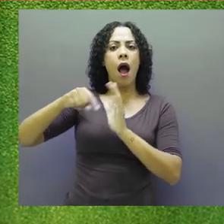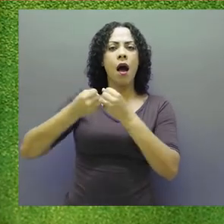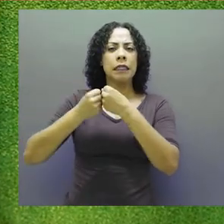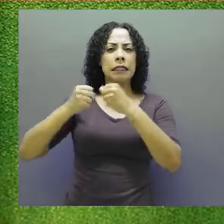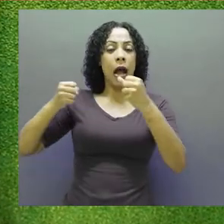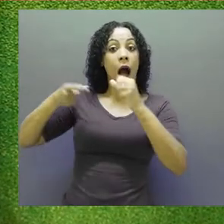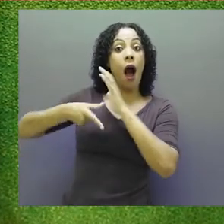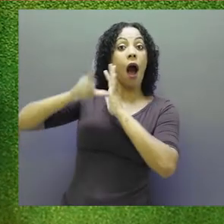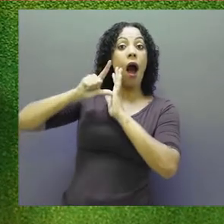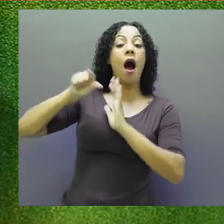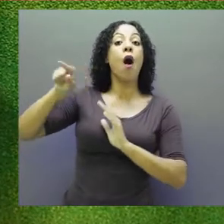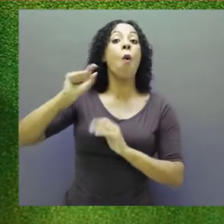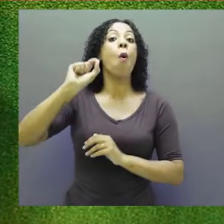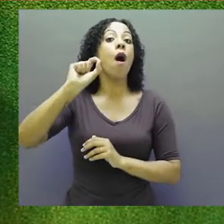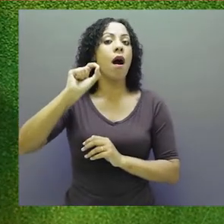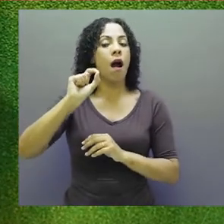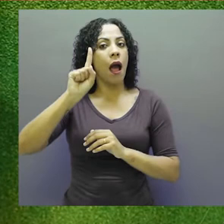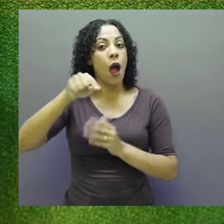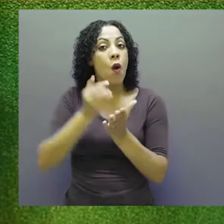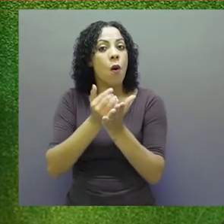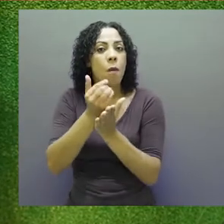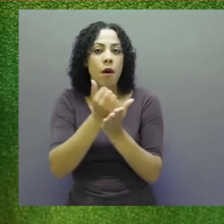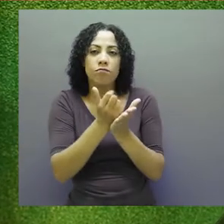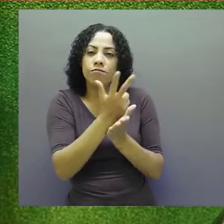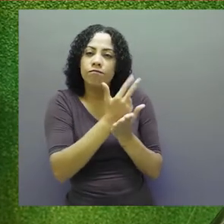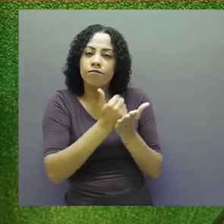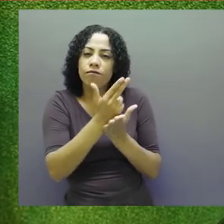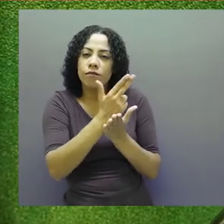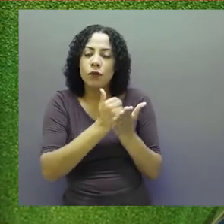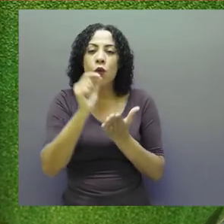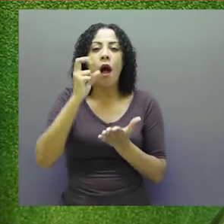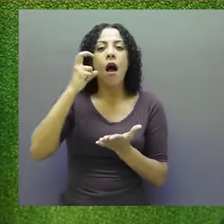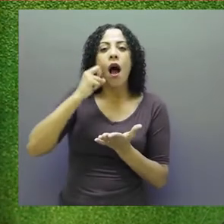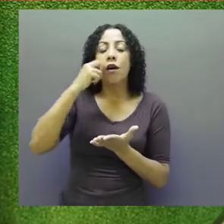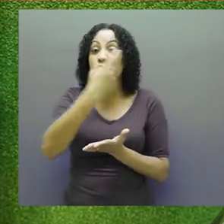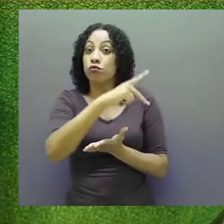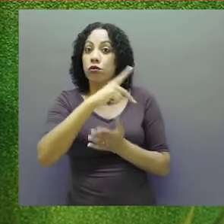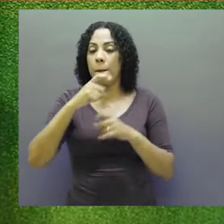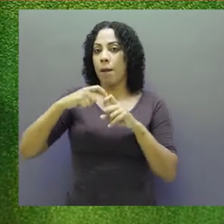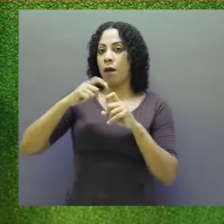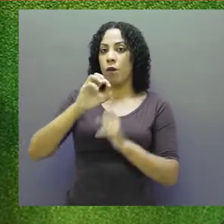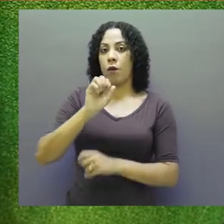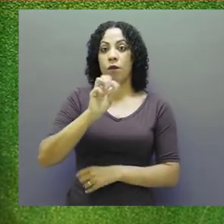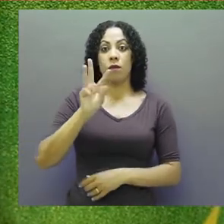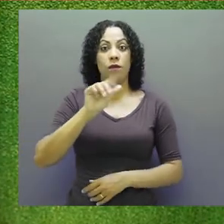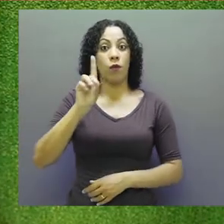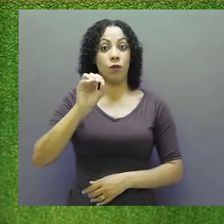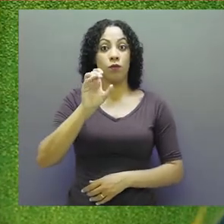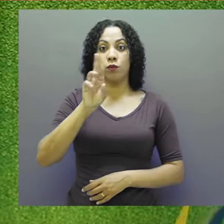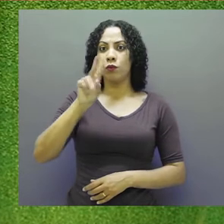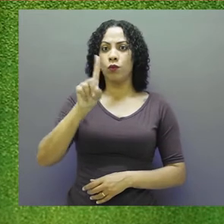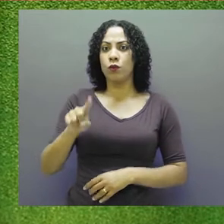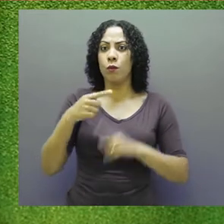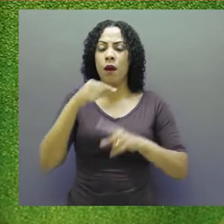castelo grande, ele foi um desenho, um rabisco, um rascunho do Dr. Oswaldo Cruz, que